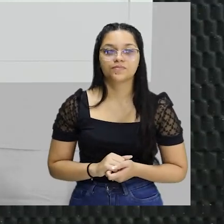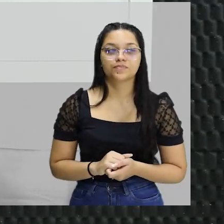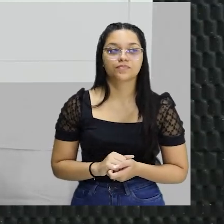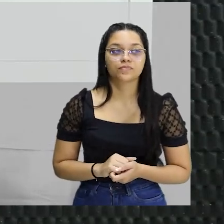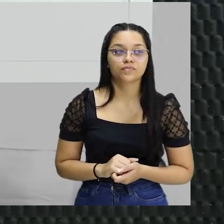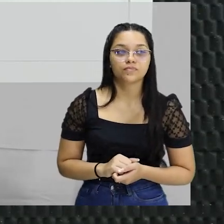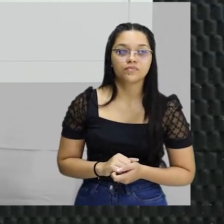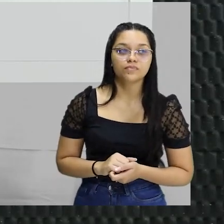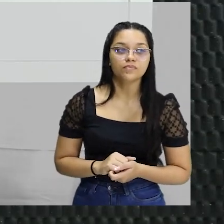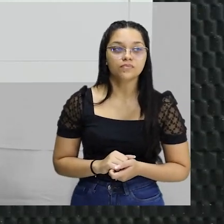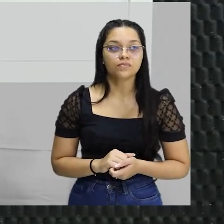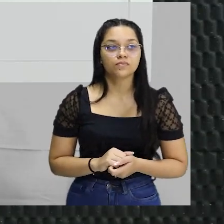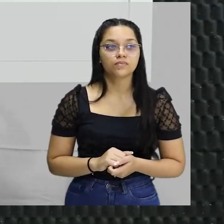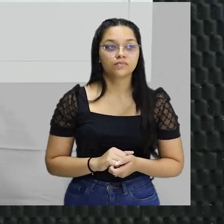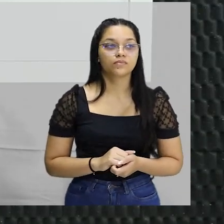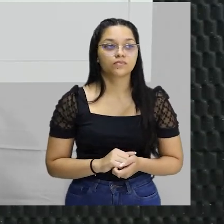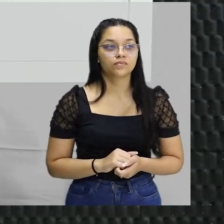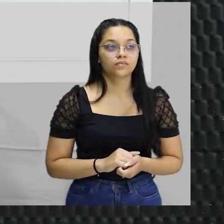né,